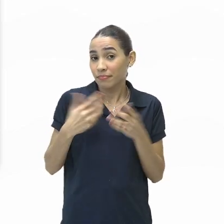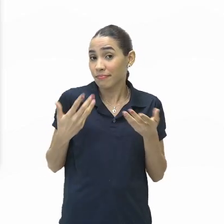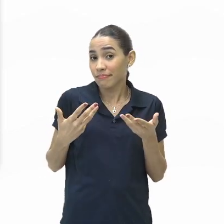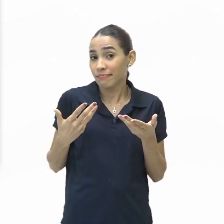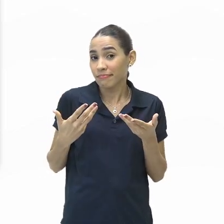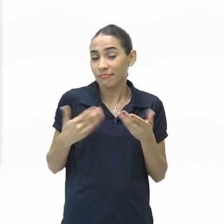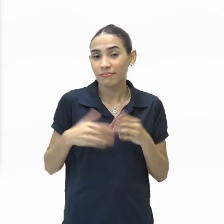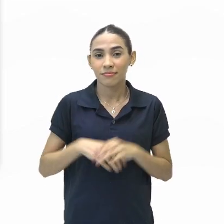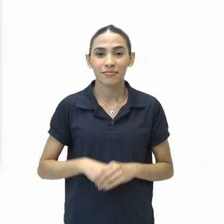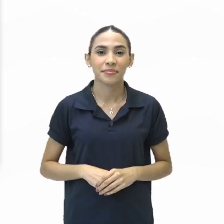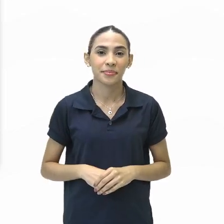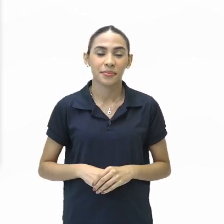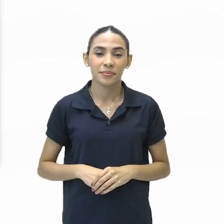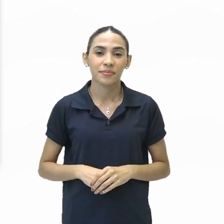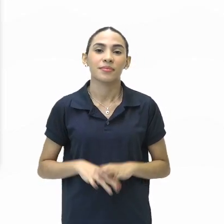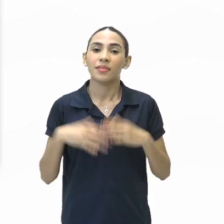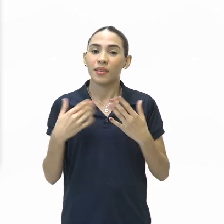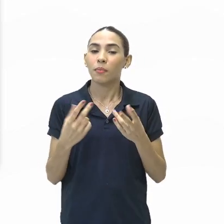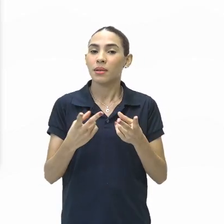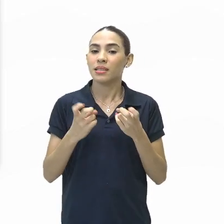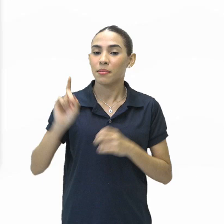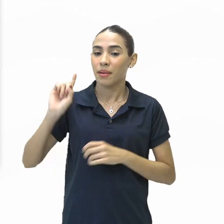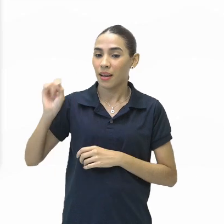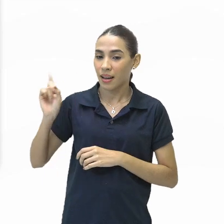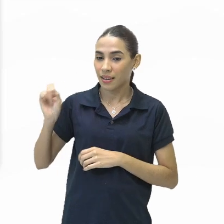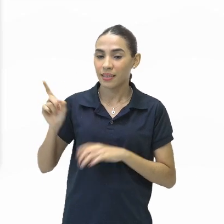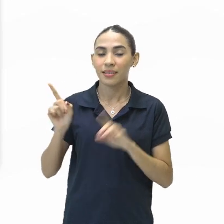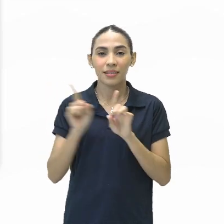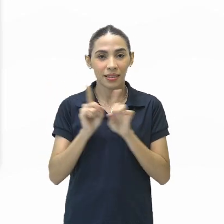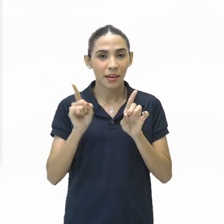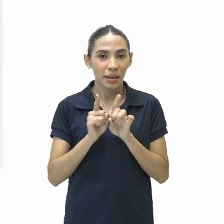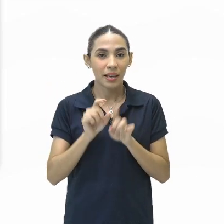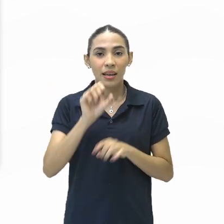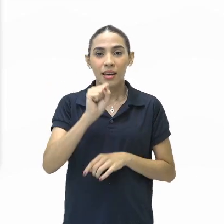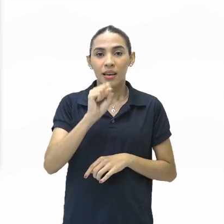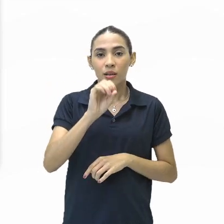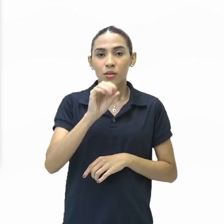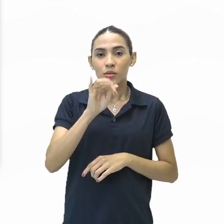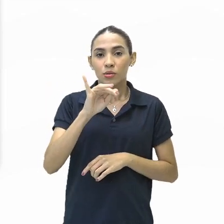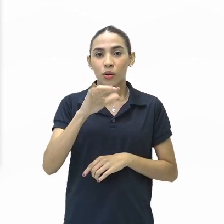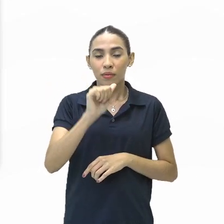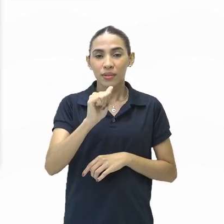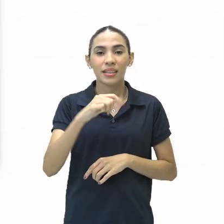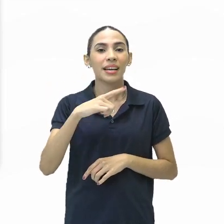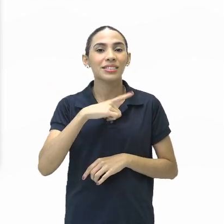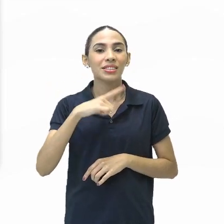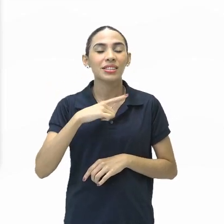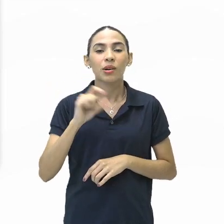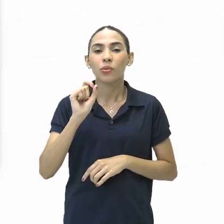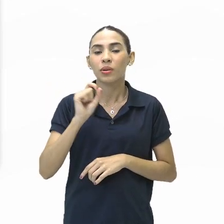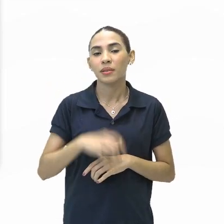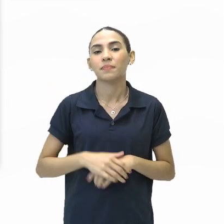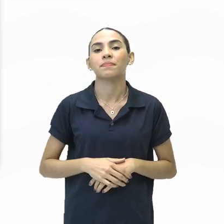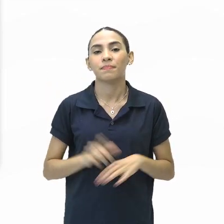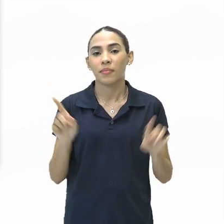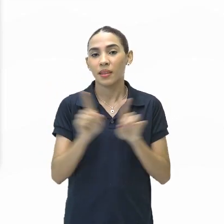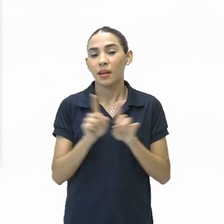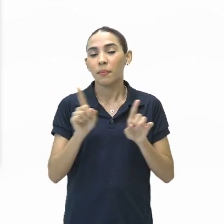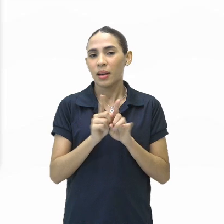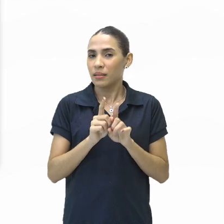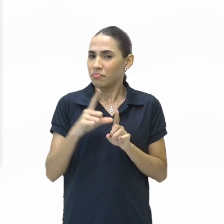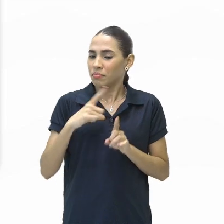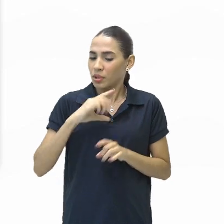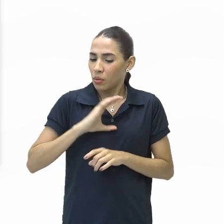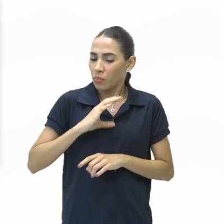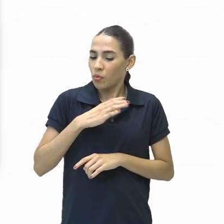Será? Então vejam que aqui também Sofia ela também